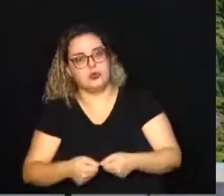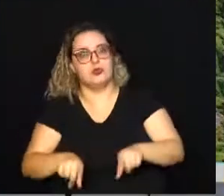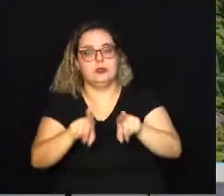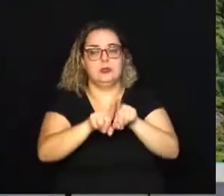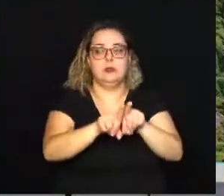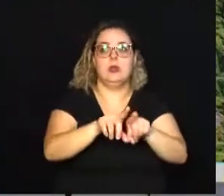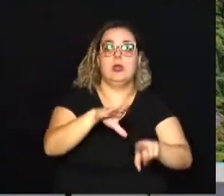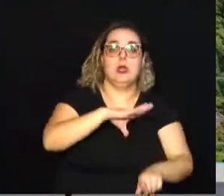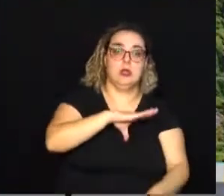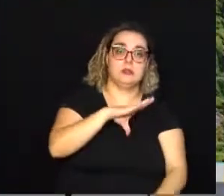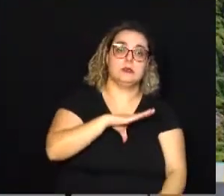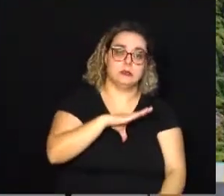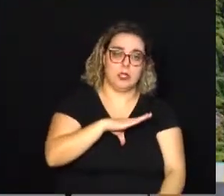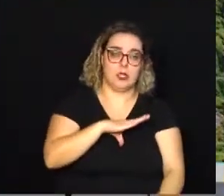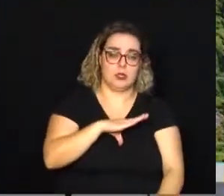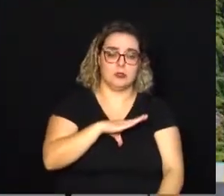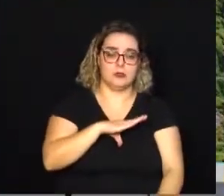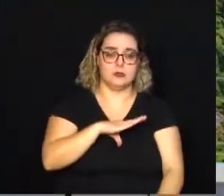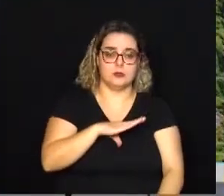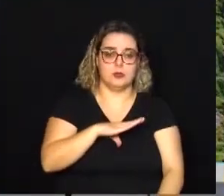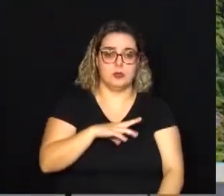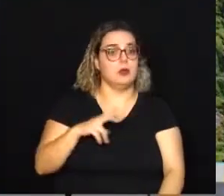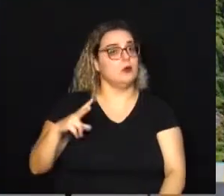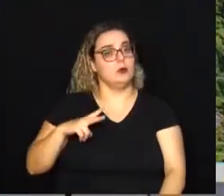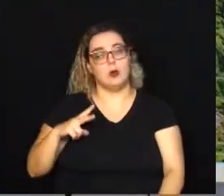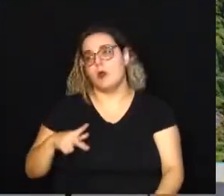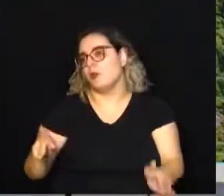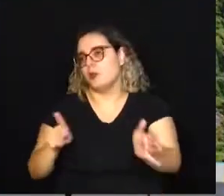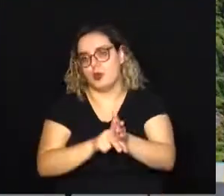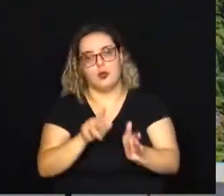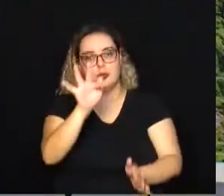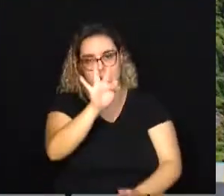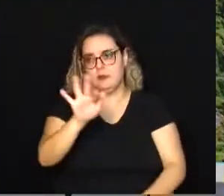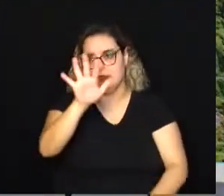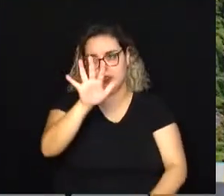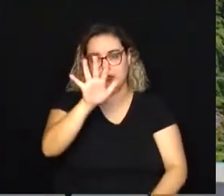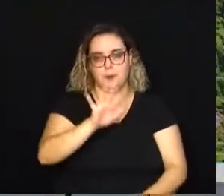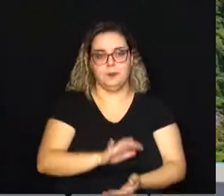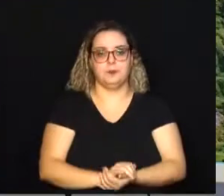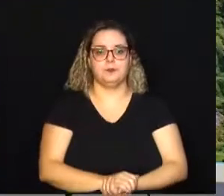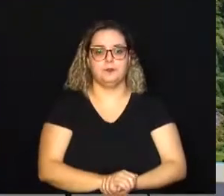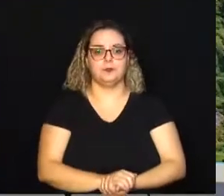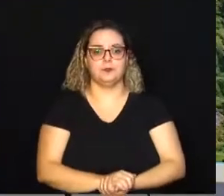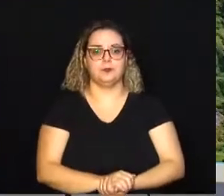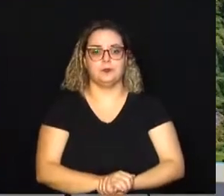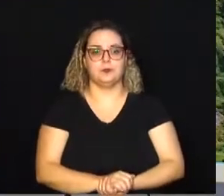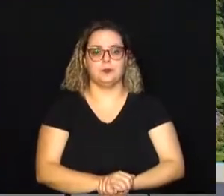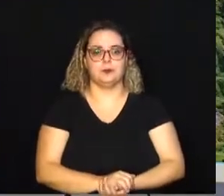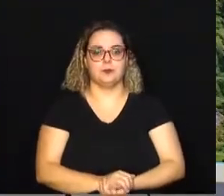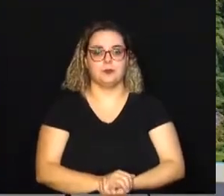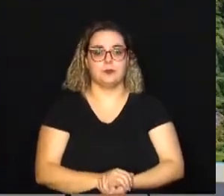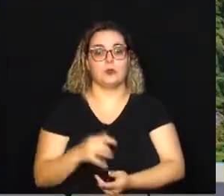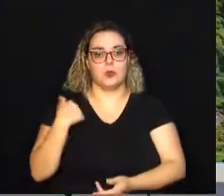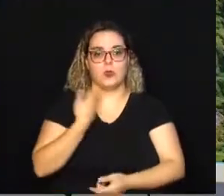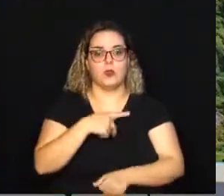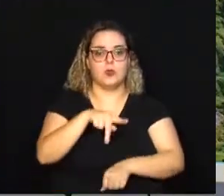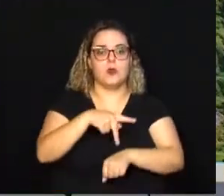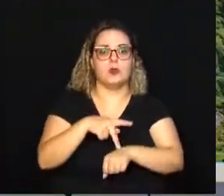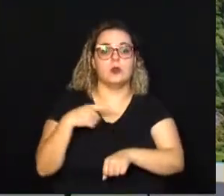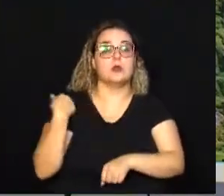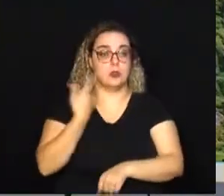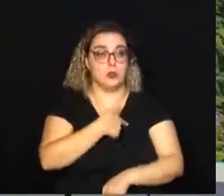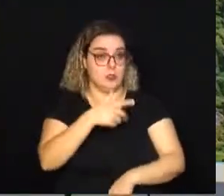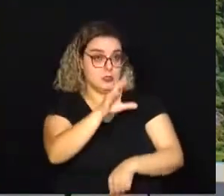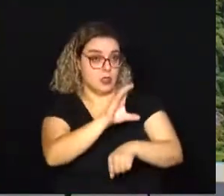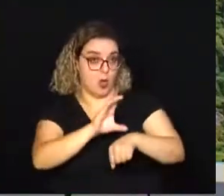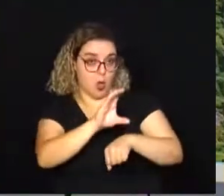uma particularidade da própria Federação, né, do Brasil, do nosso país, da nossa Constituição, que